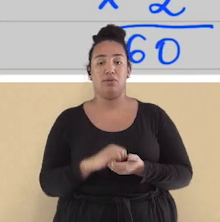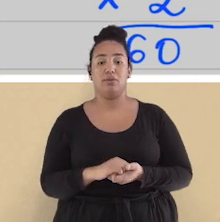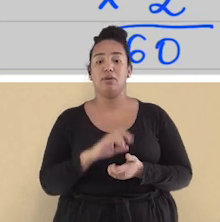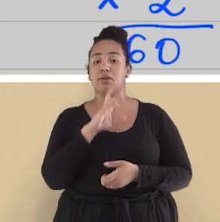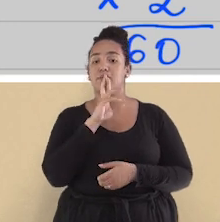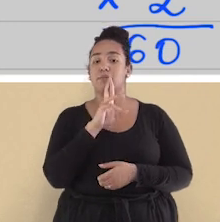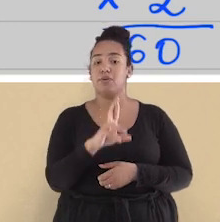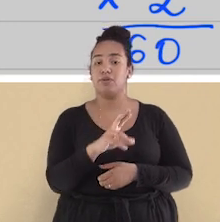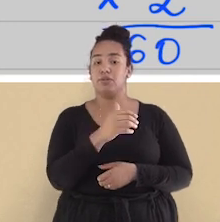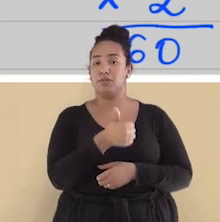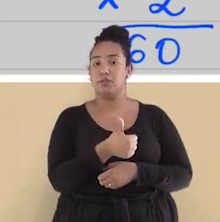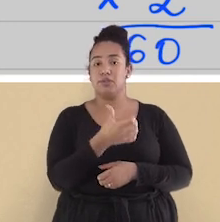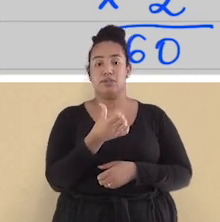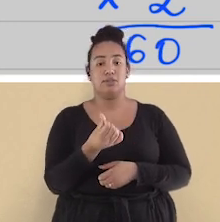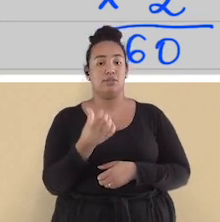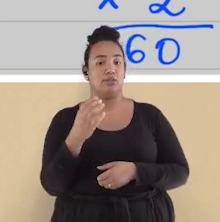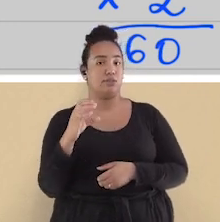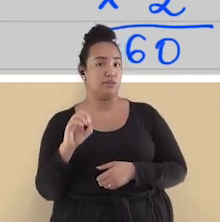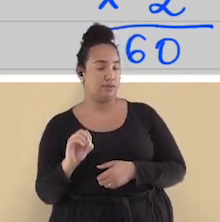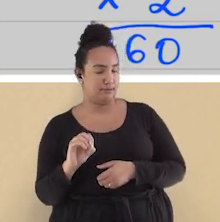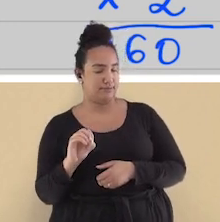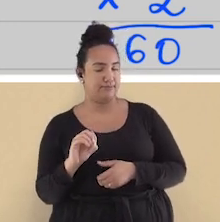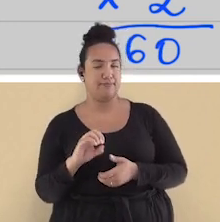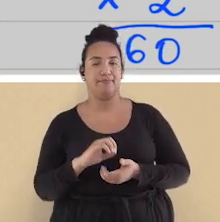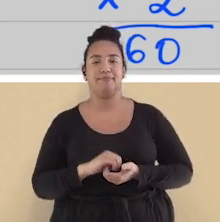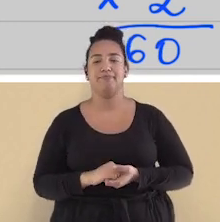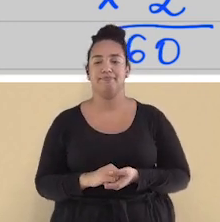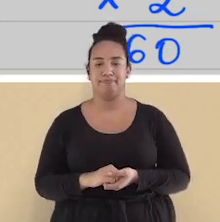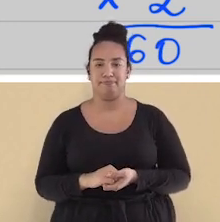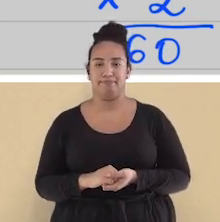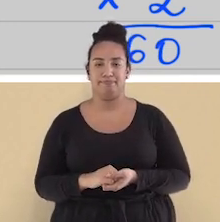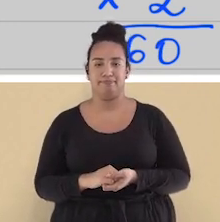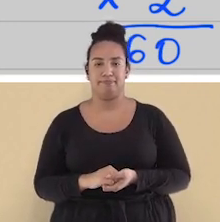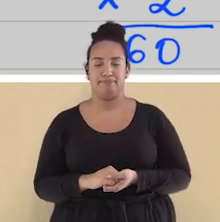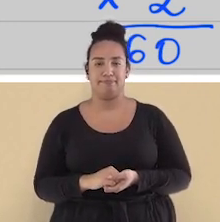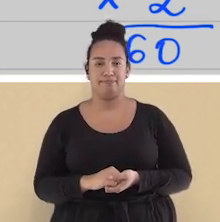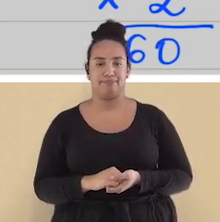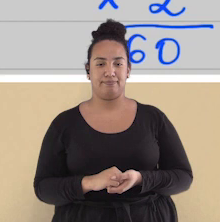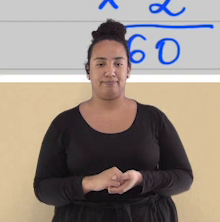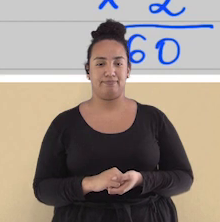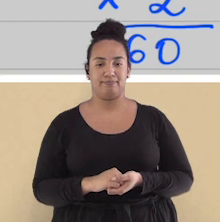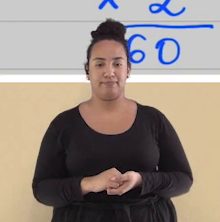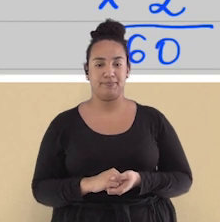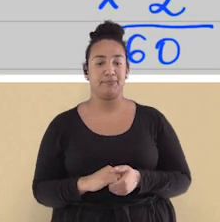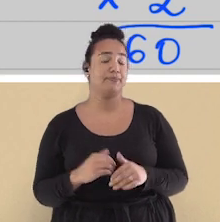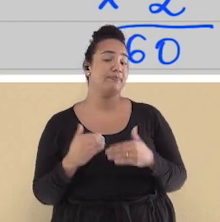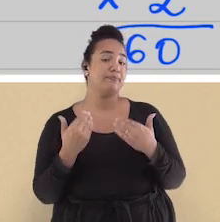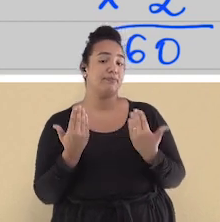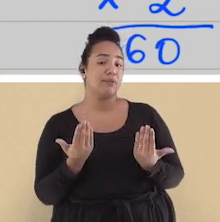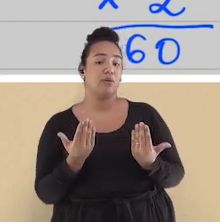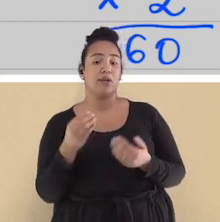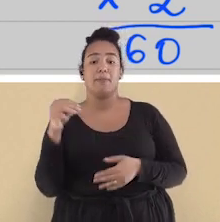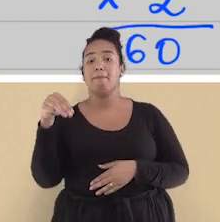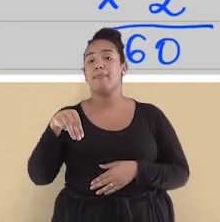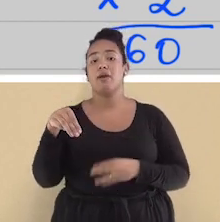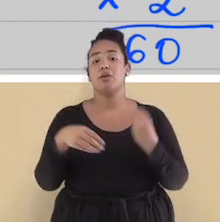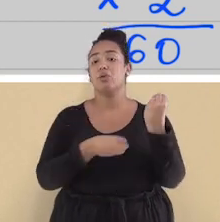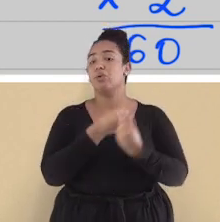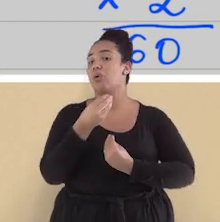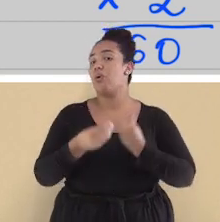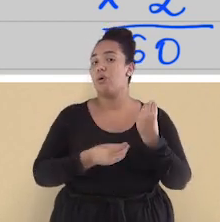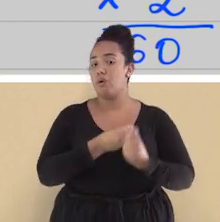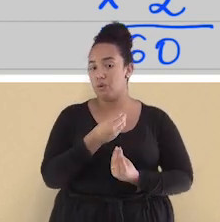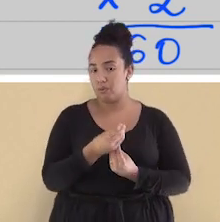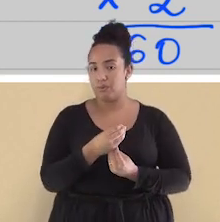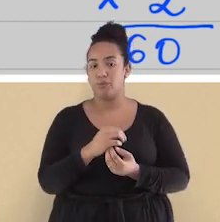2 vezes 8, 16, deu 160 centímetros, tá? E se eu quiser saber em metro?